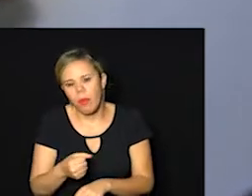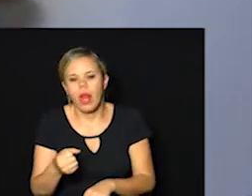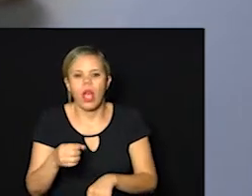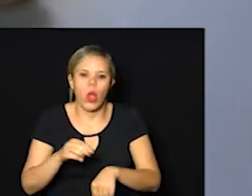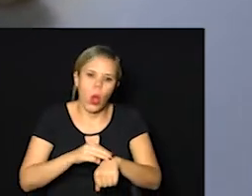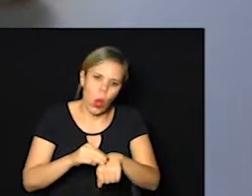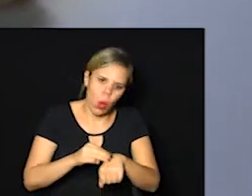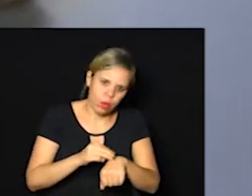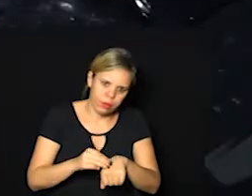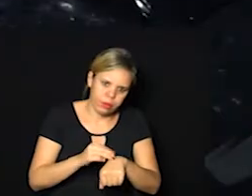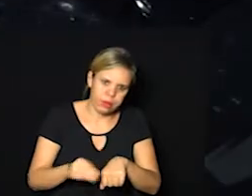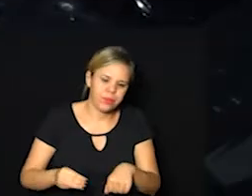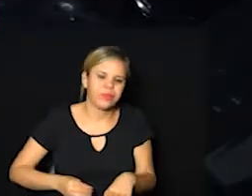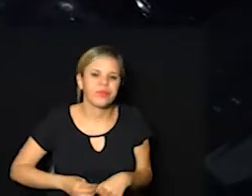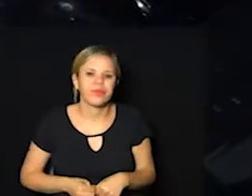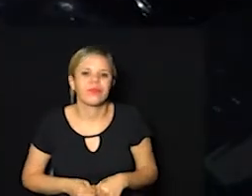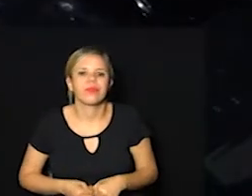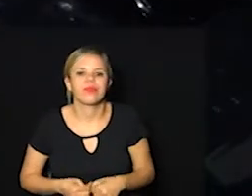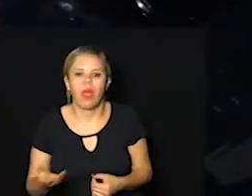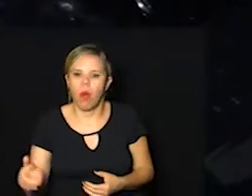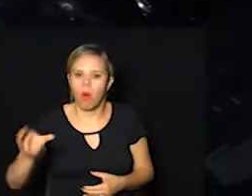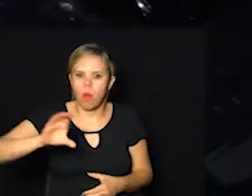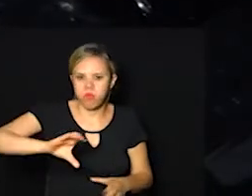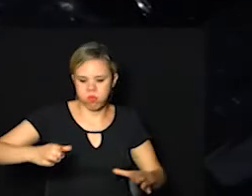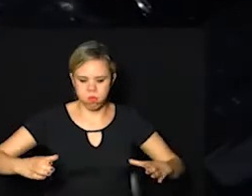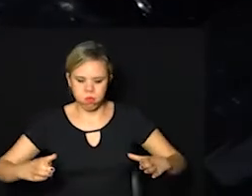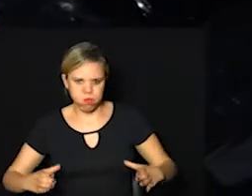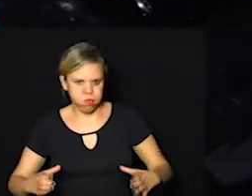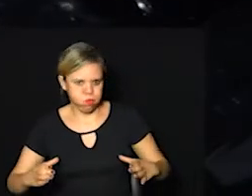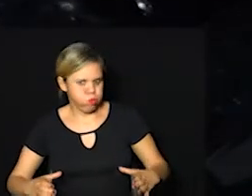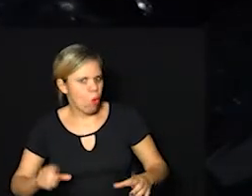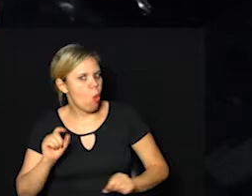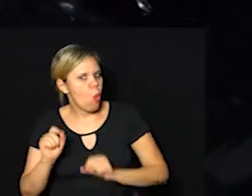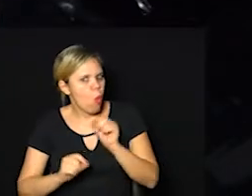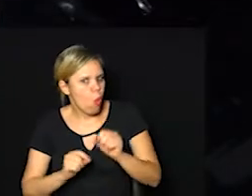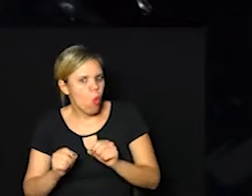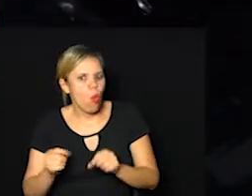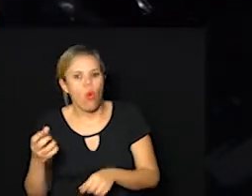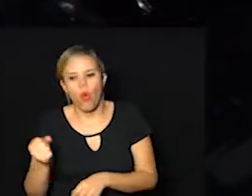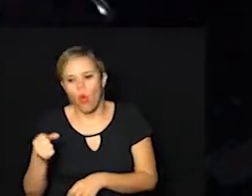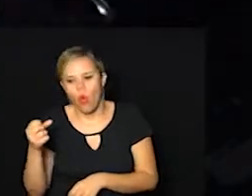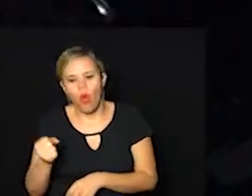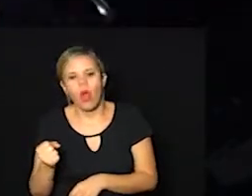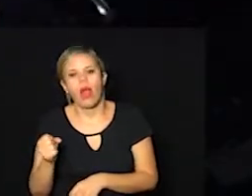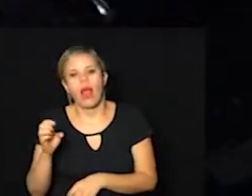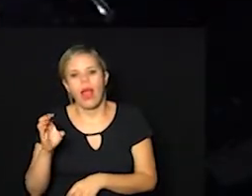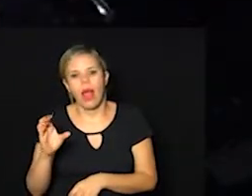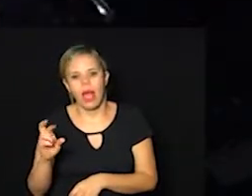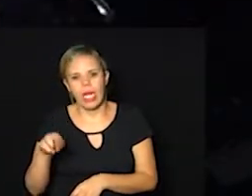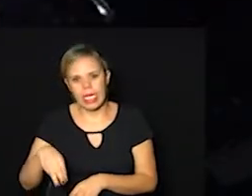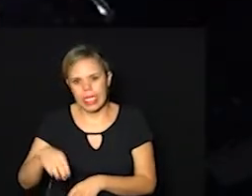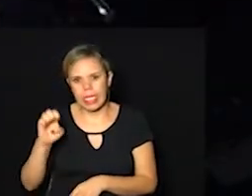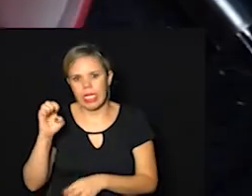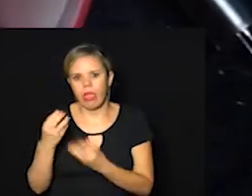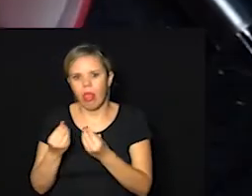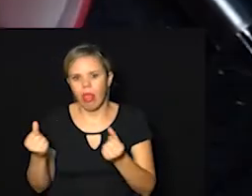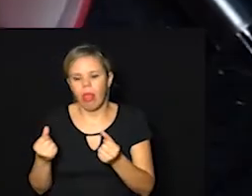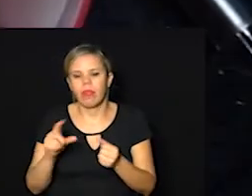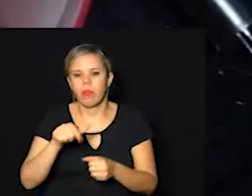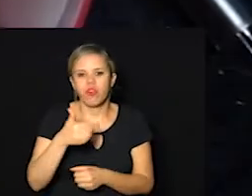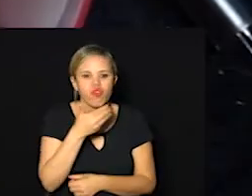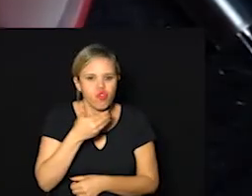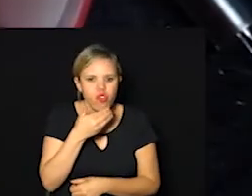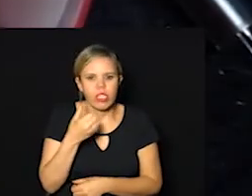o chocolate ao leite. E aí num recipiente você vai colocar o creme de leite e o doce de leite. Você